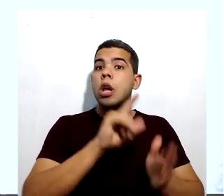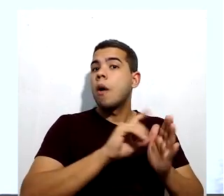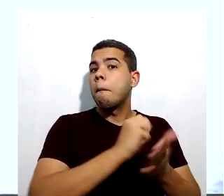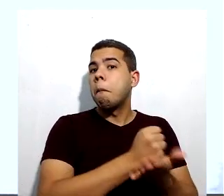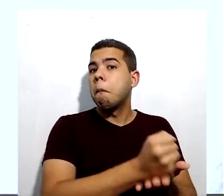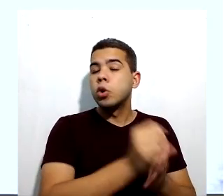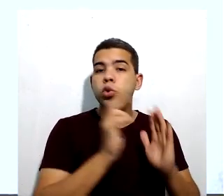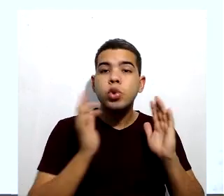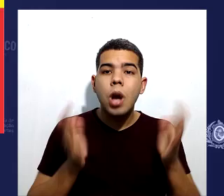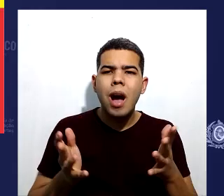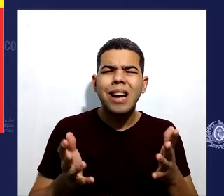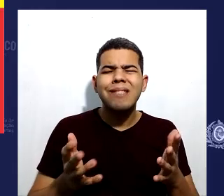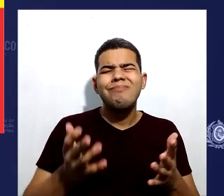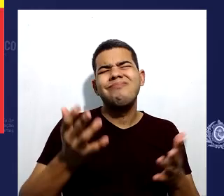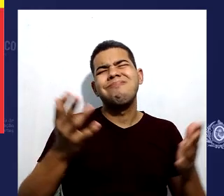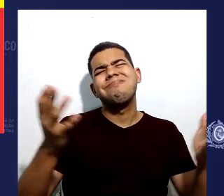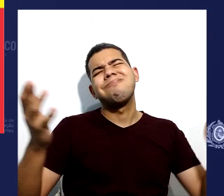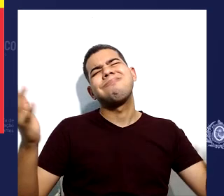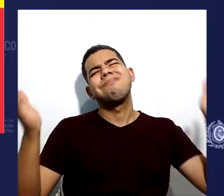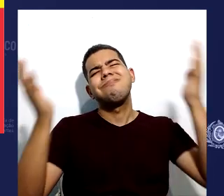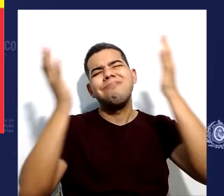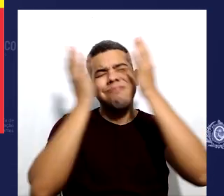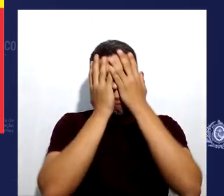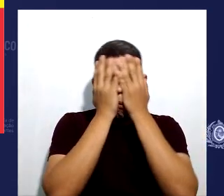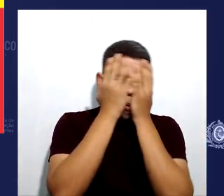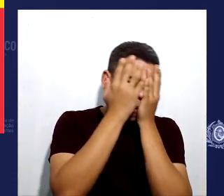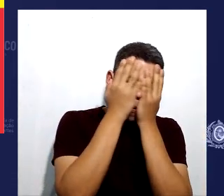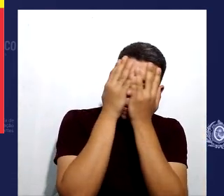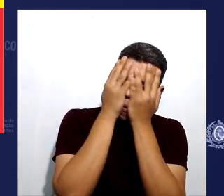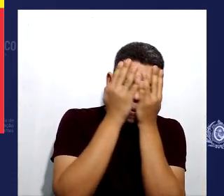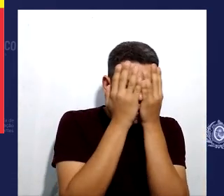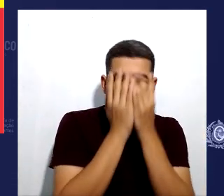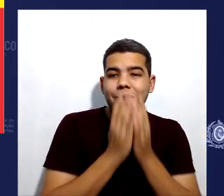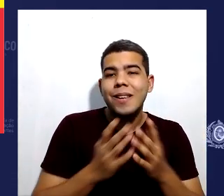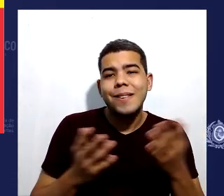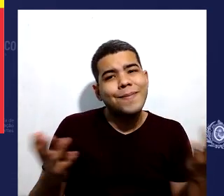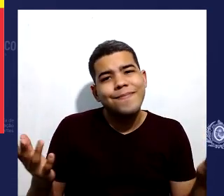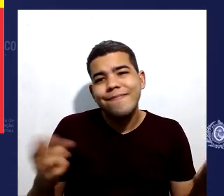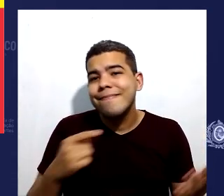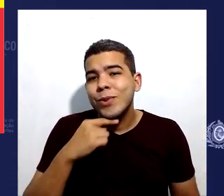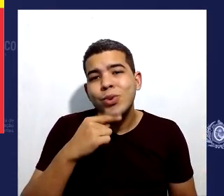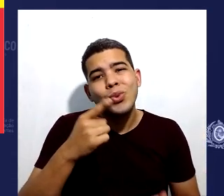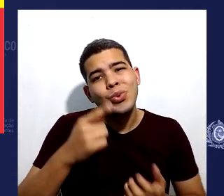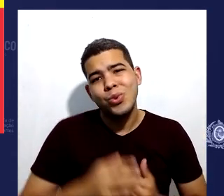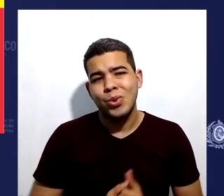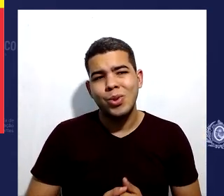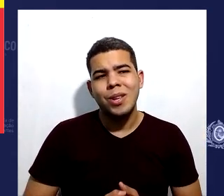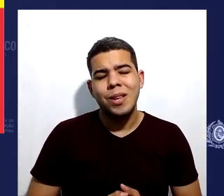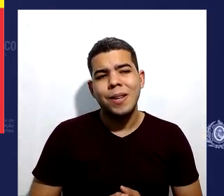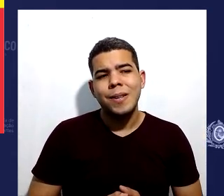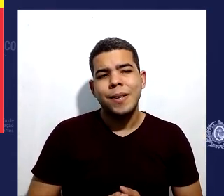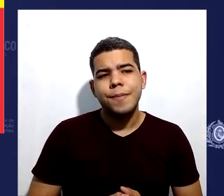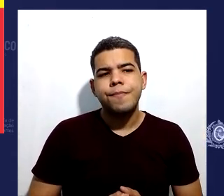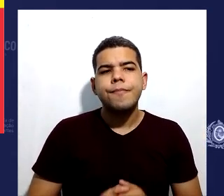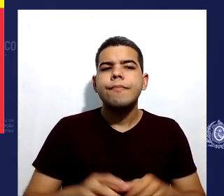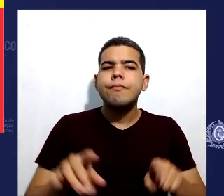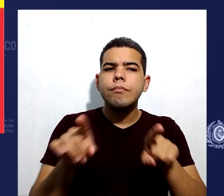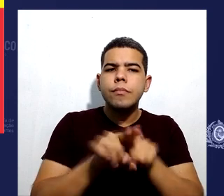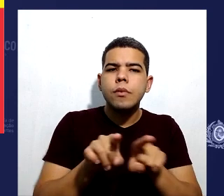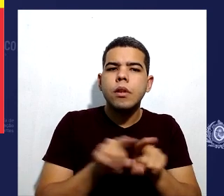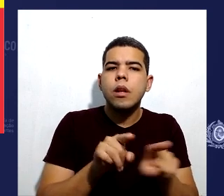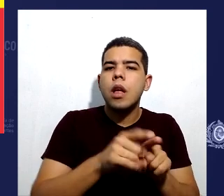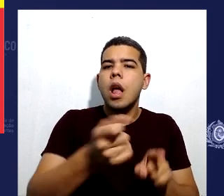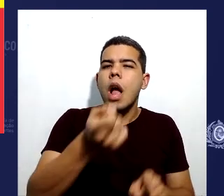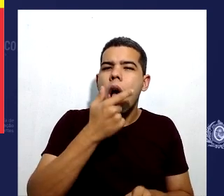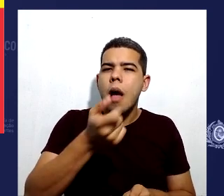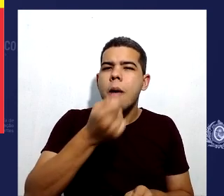eficácia nenhuma. A gente tem também a eficácia no tratamento causada pelo mau armazenamento do remédio e